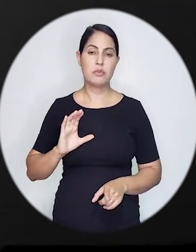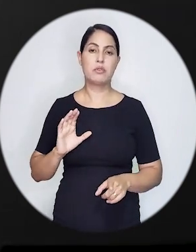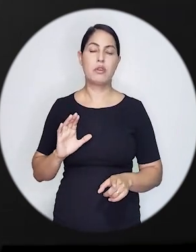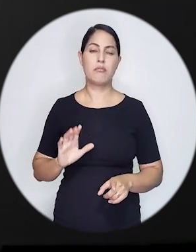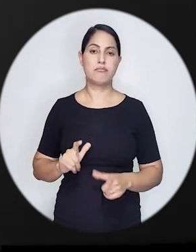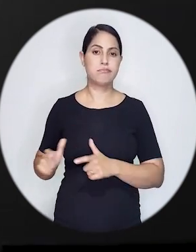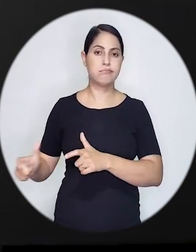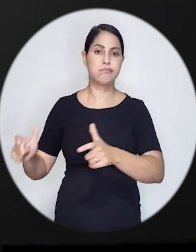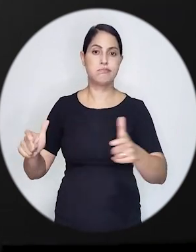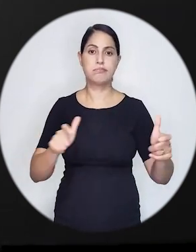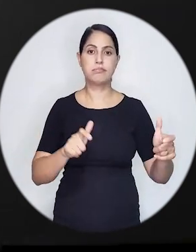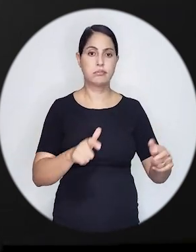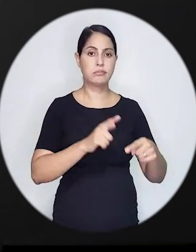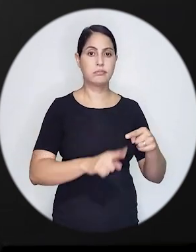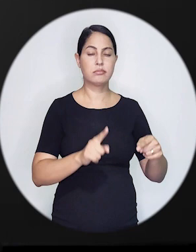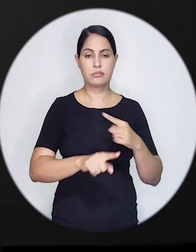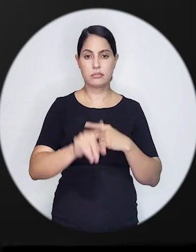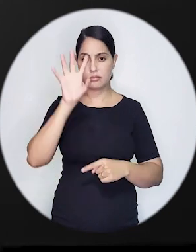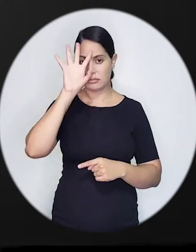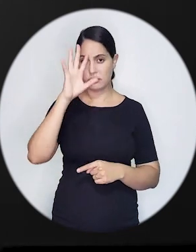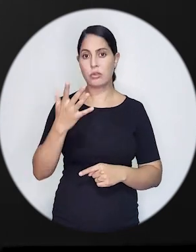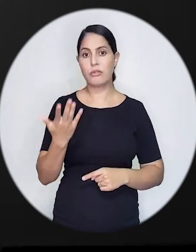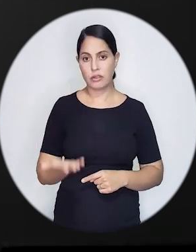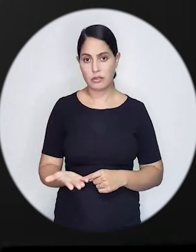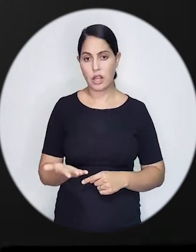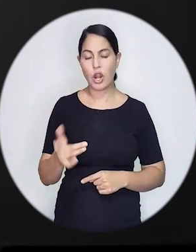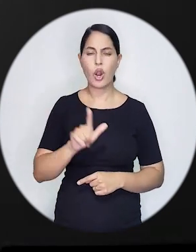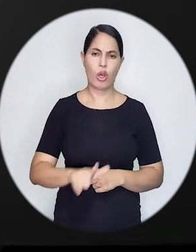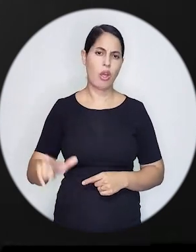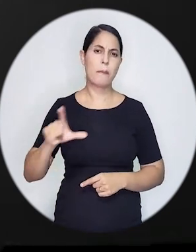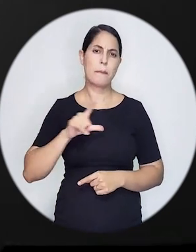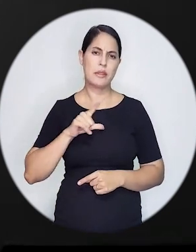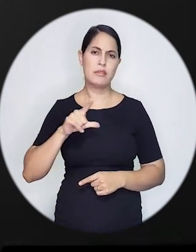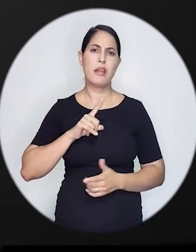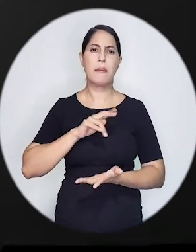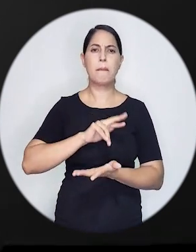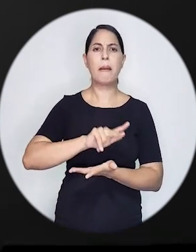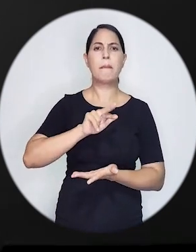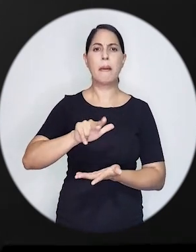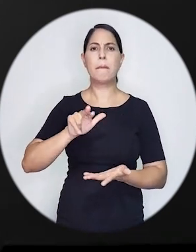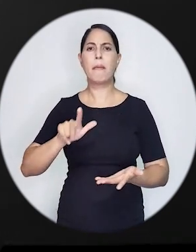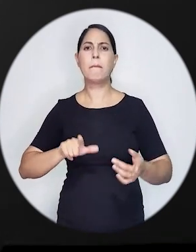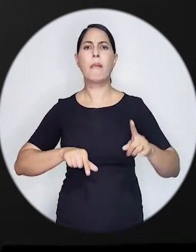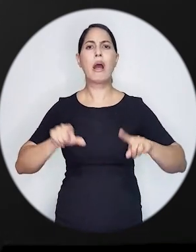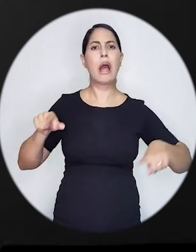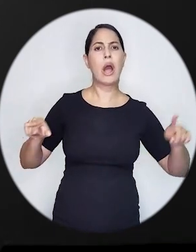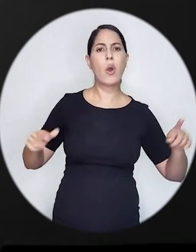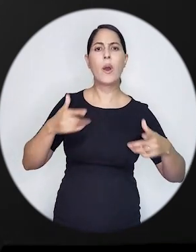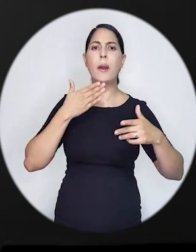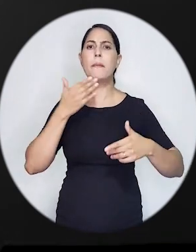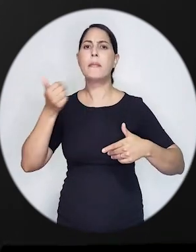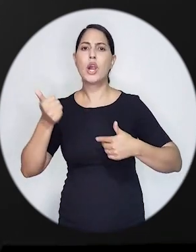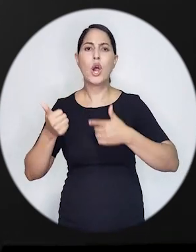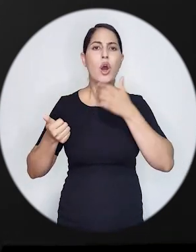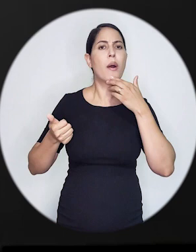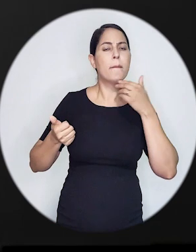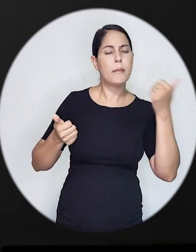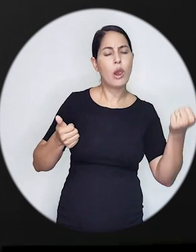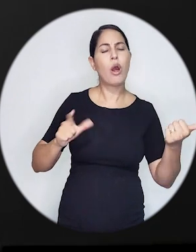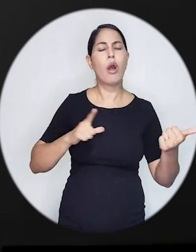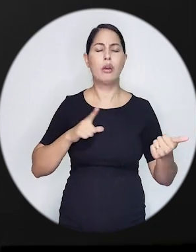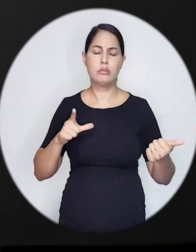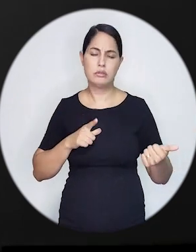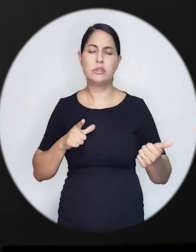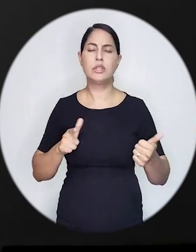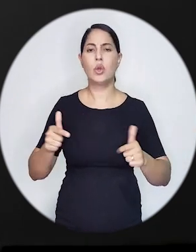pela Comissão Nacional, na busca de soluções de problemas. Algumas coisas sim melhoraram, a gente viu os números melhorando